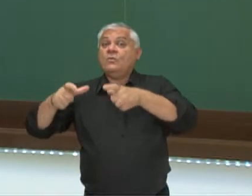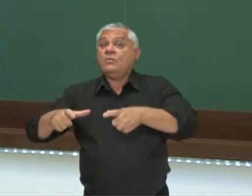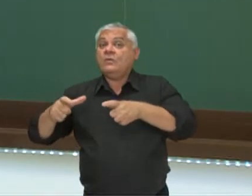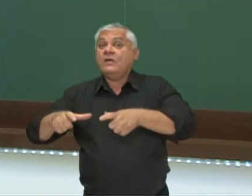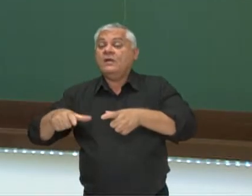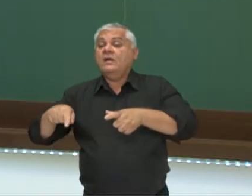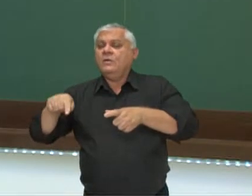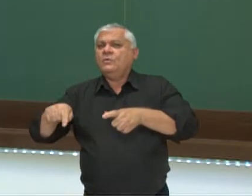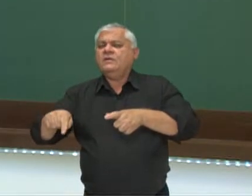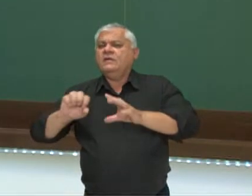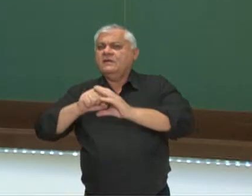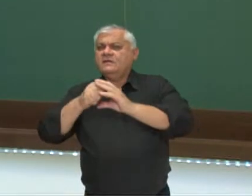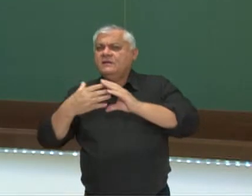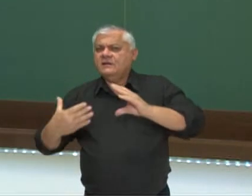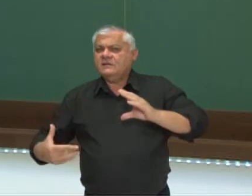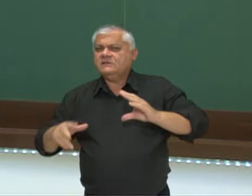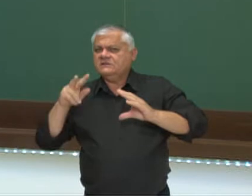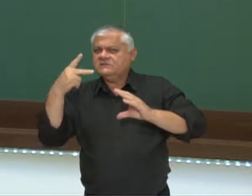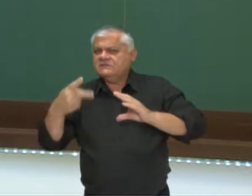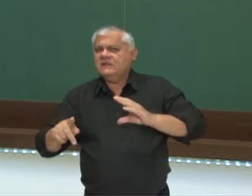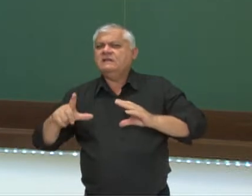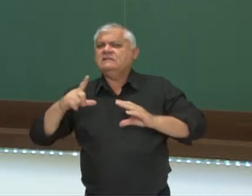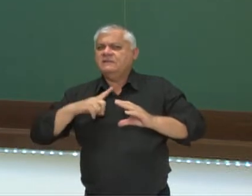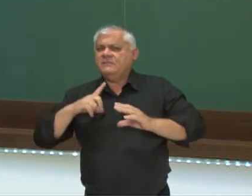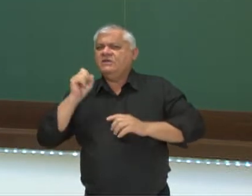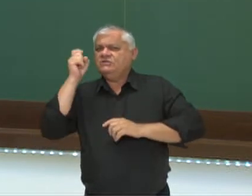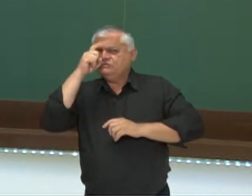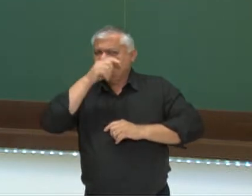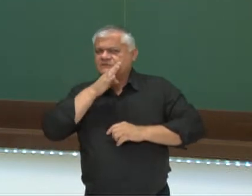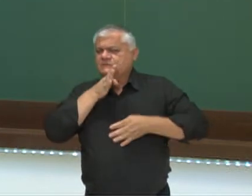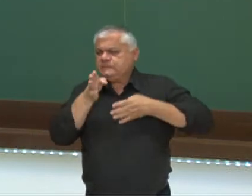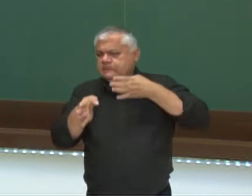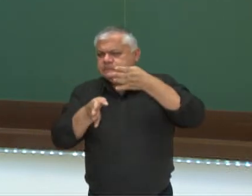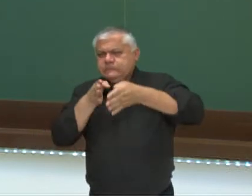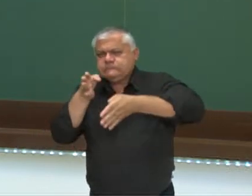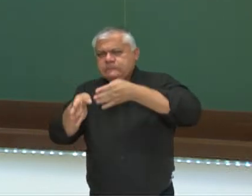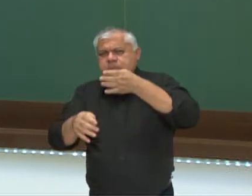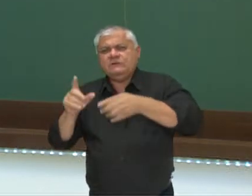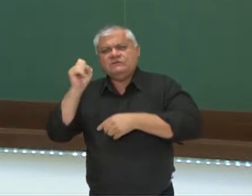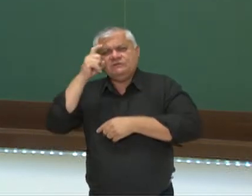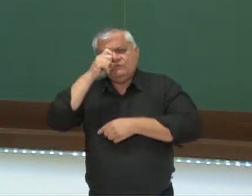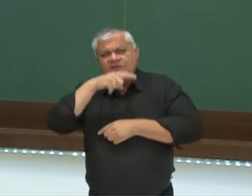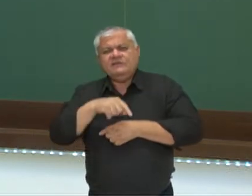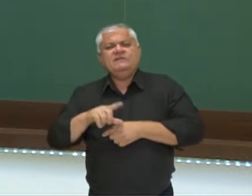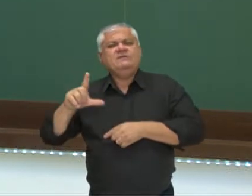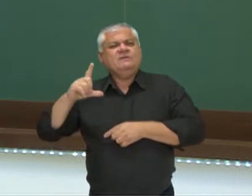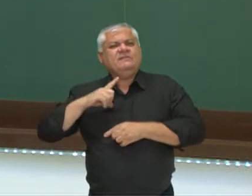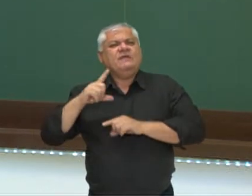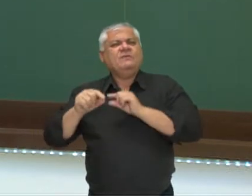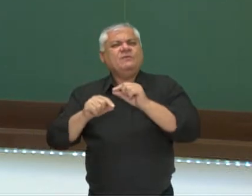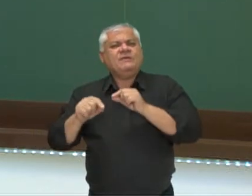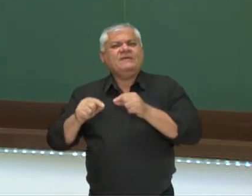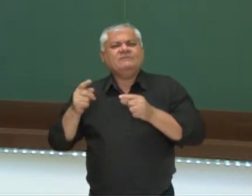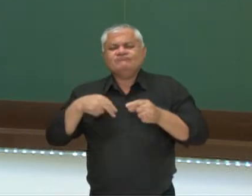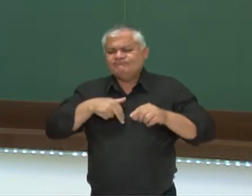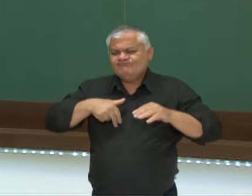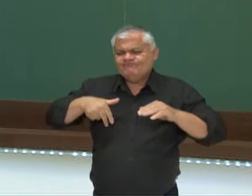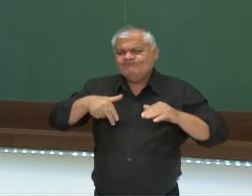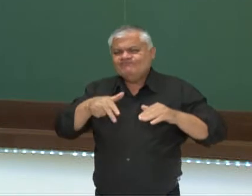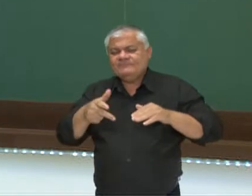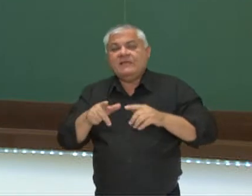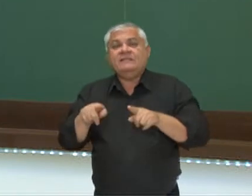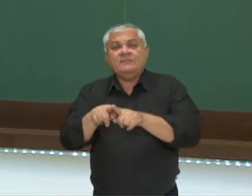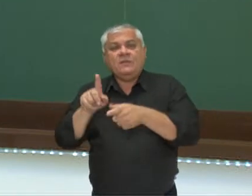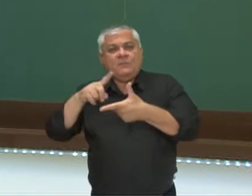função de suas características e das dificuldades de acesso, é uma área que apresenta uma série de dificuldades